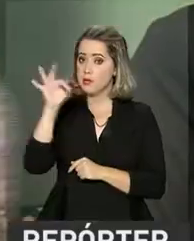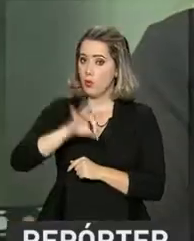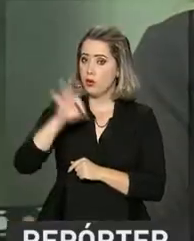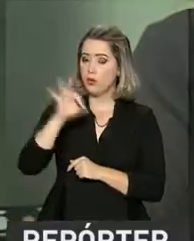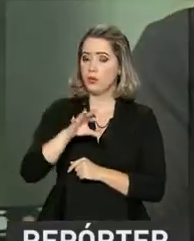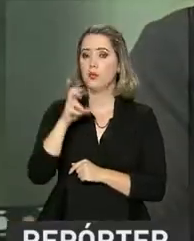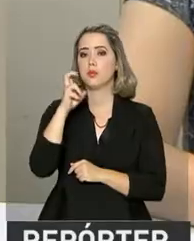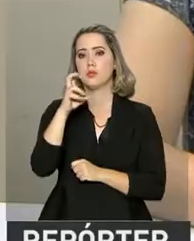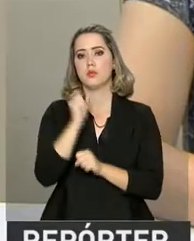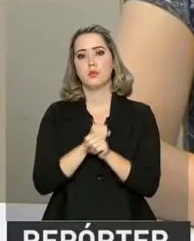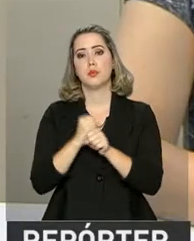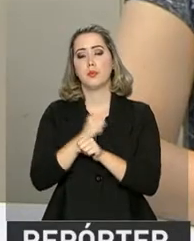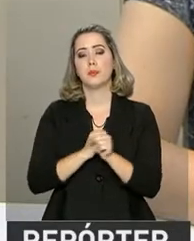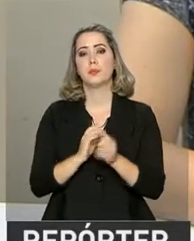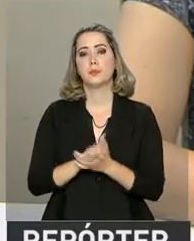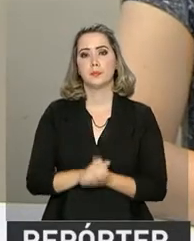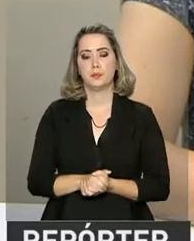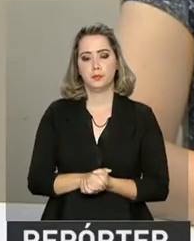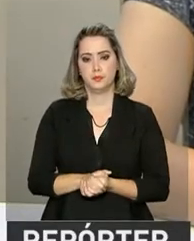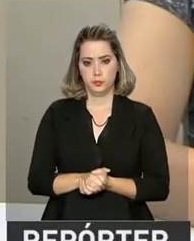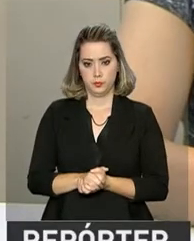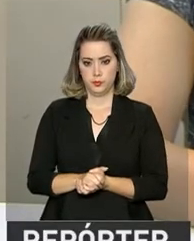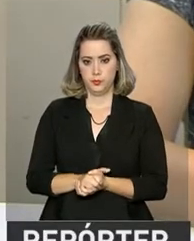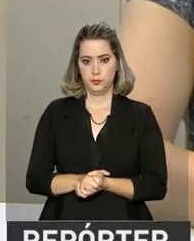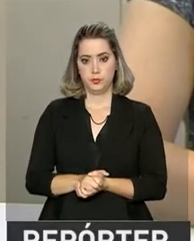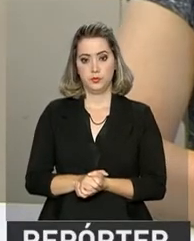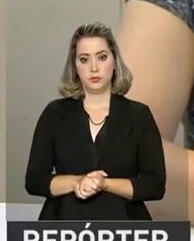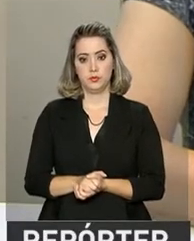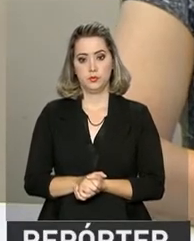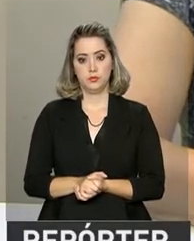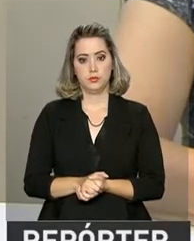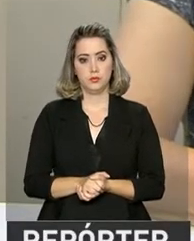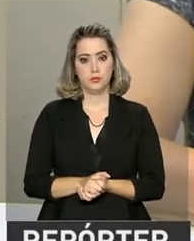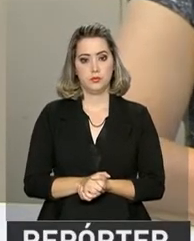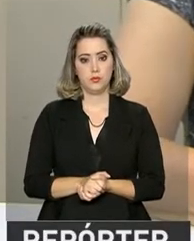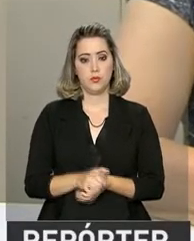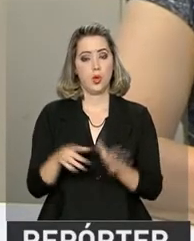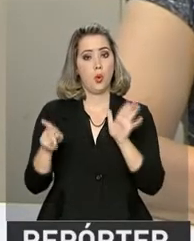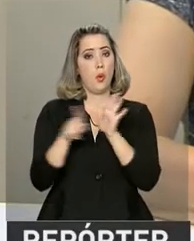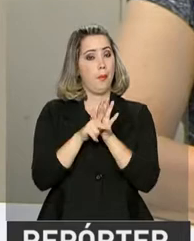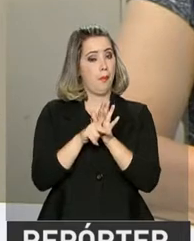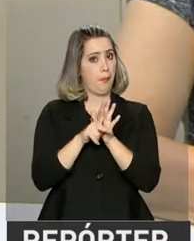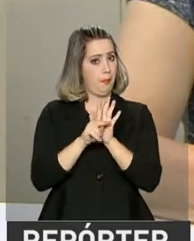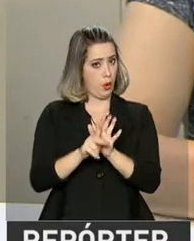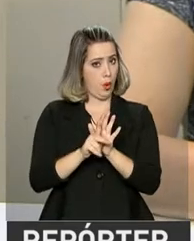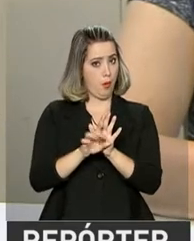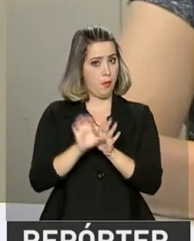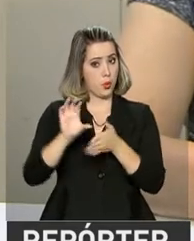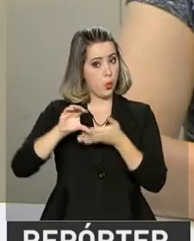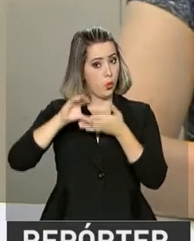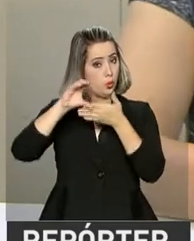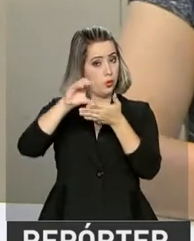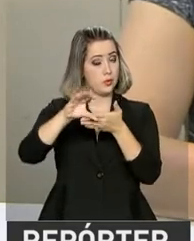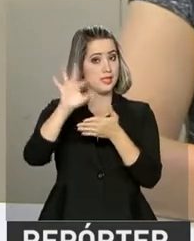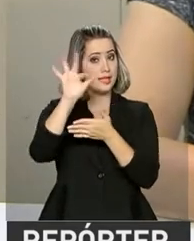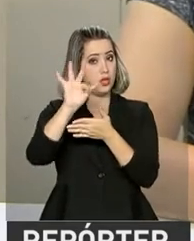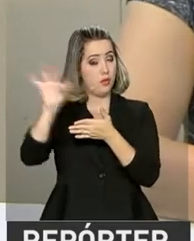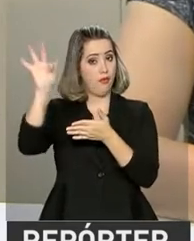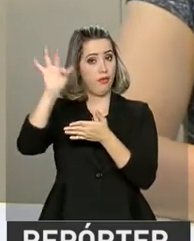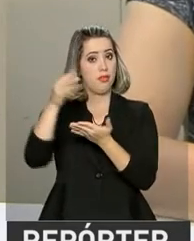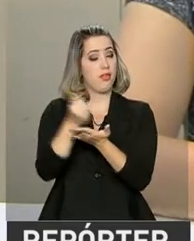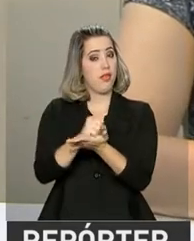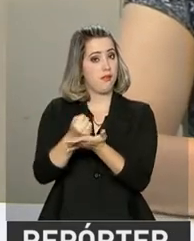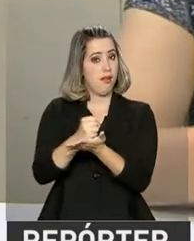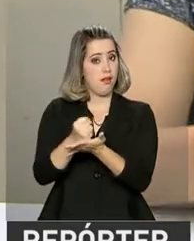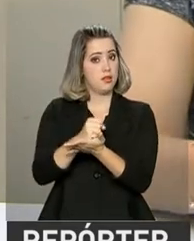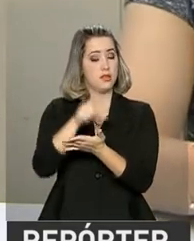cinco anos o próprio conselho federal de farmácia que vem colocando a posição mesmo do farmacêutico